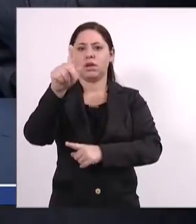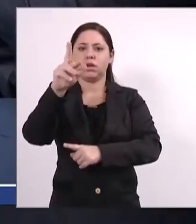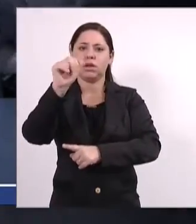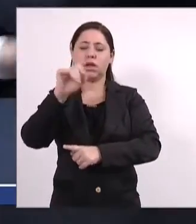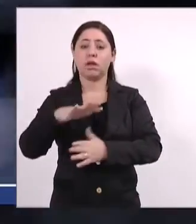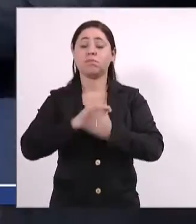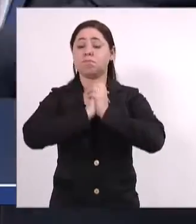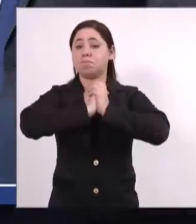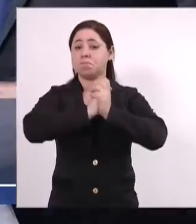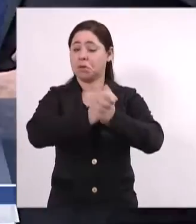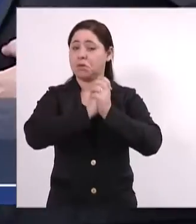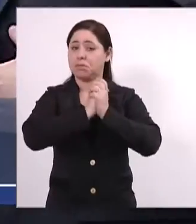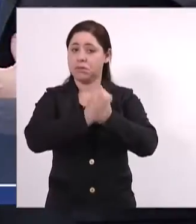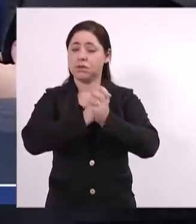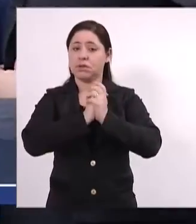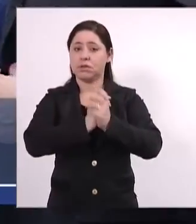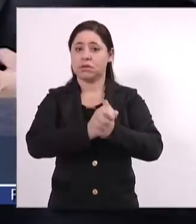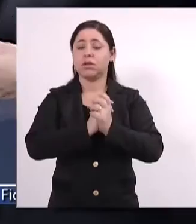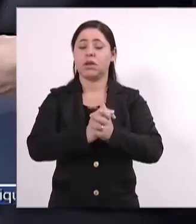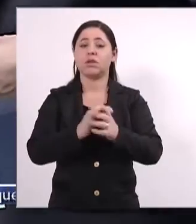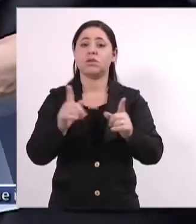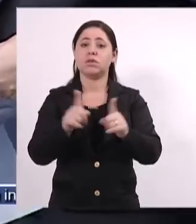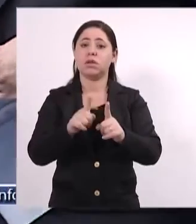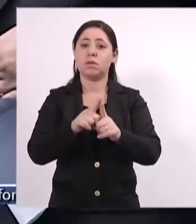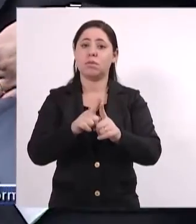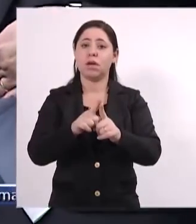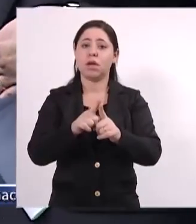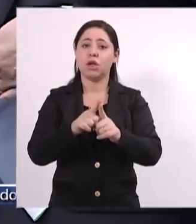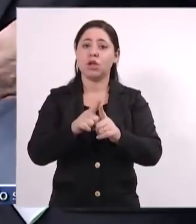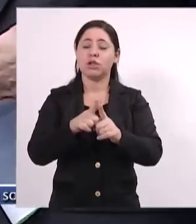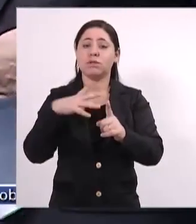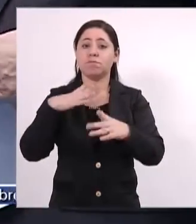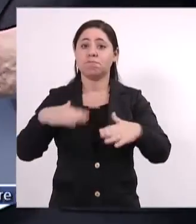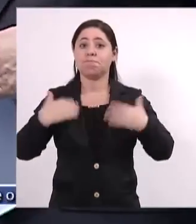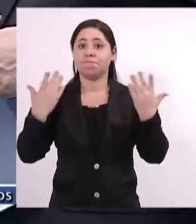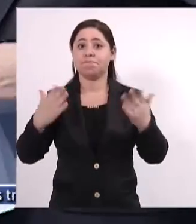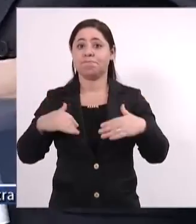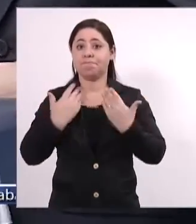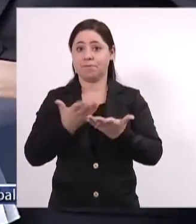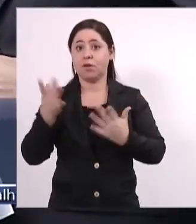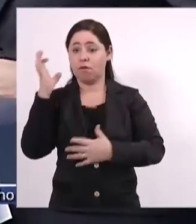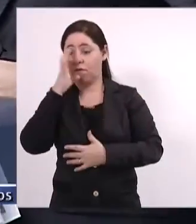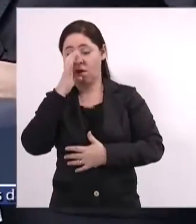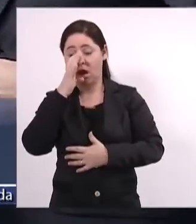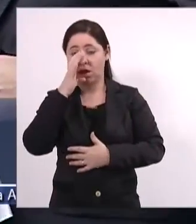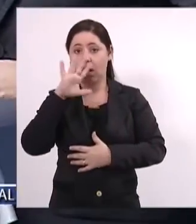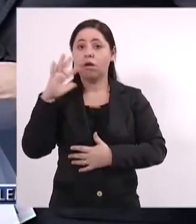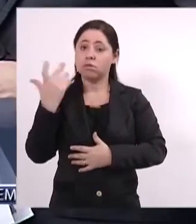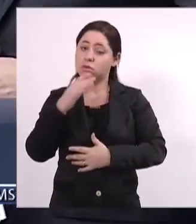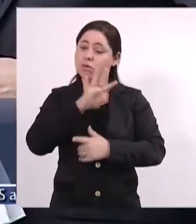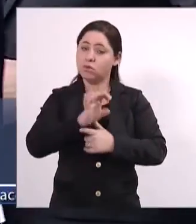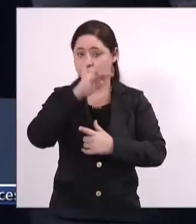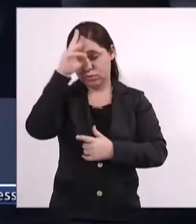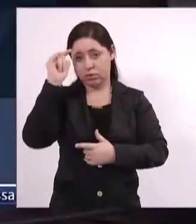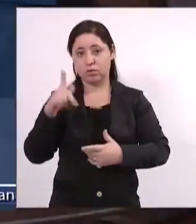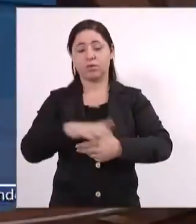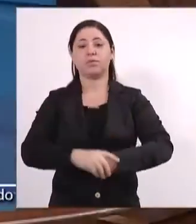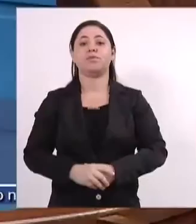quero parabenizá-lo e compartilhar com o senhor a alegria de estar vendo isso acontecer no Mato Grosso do Sul. Grande